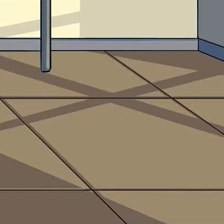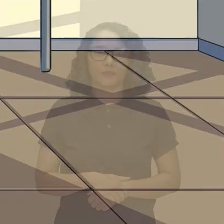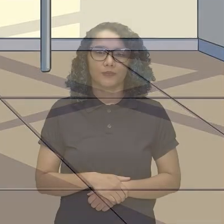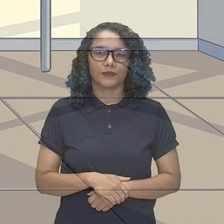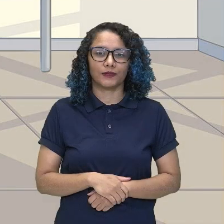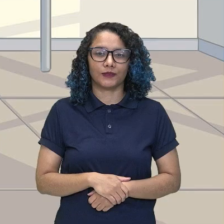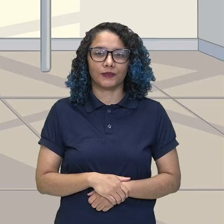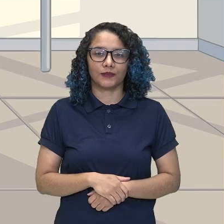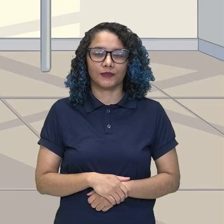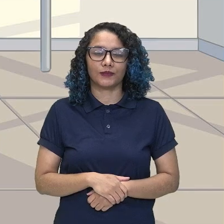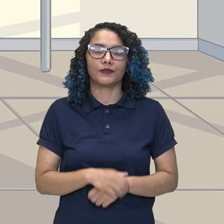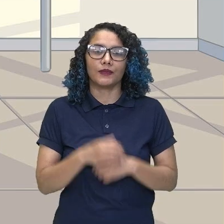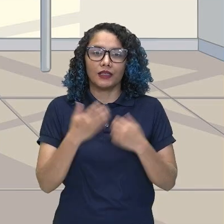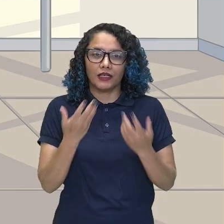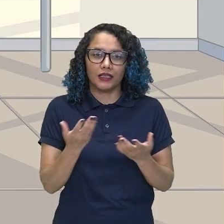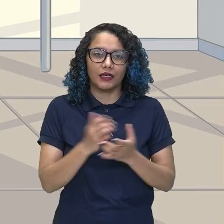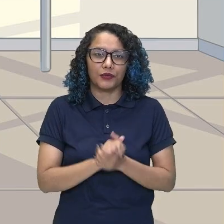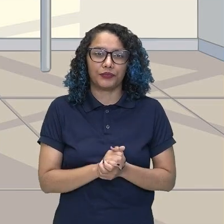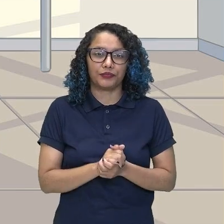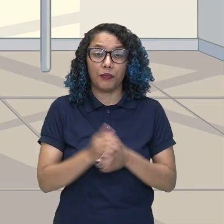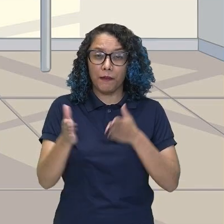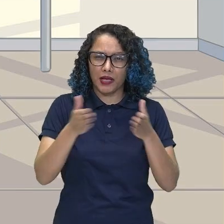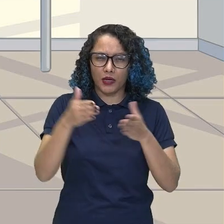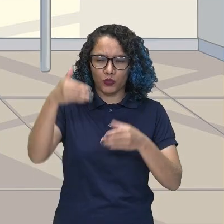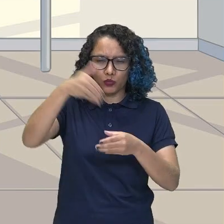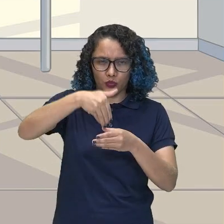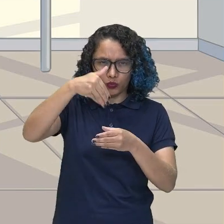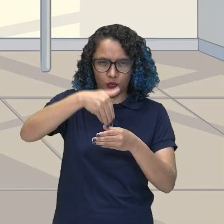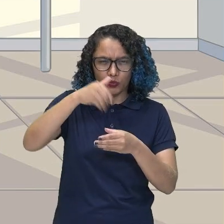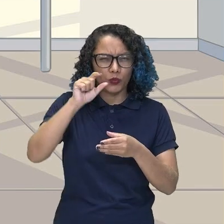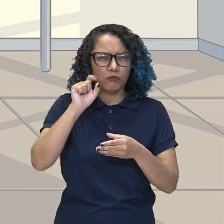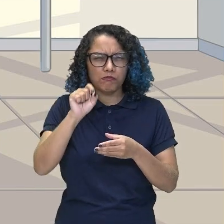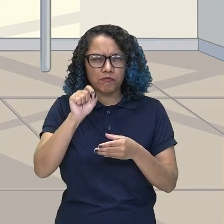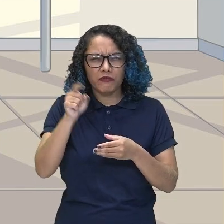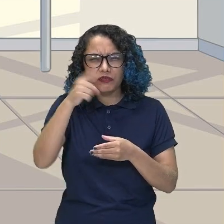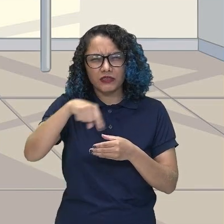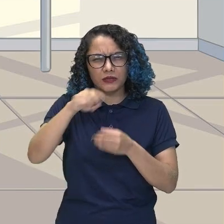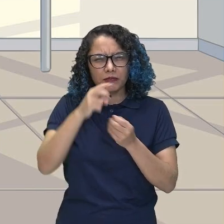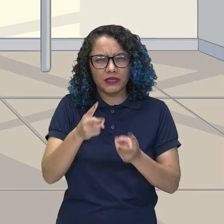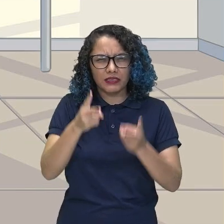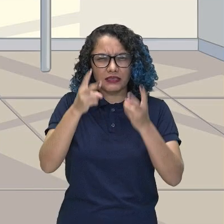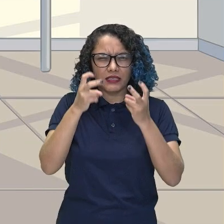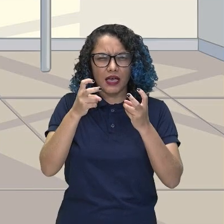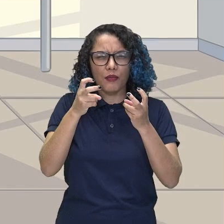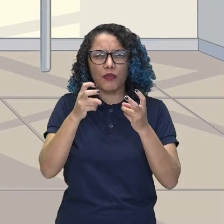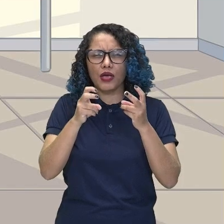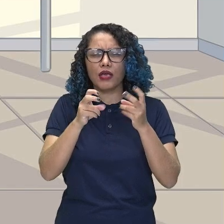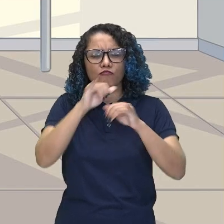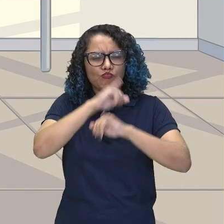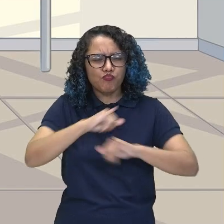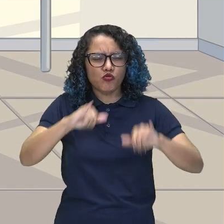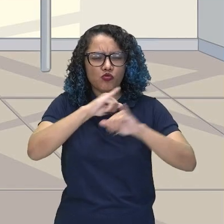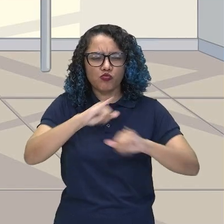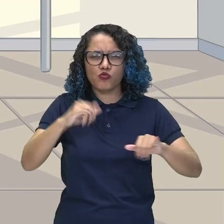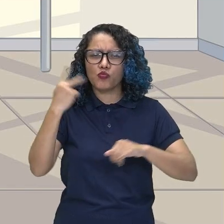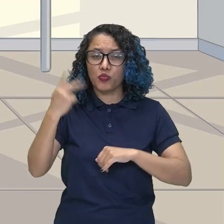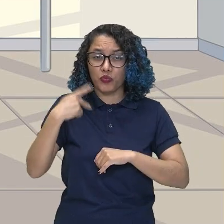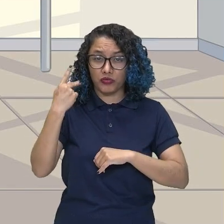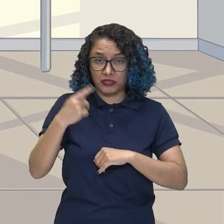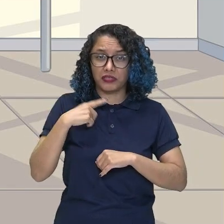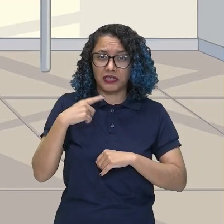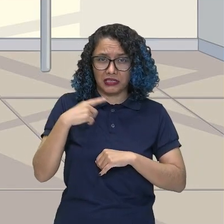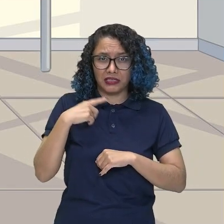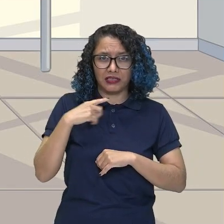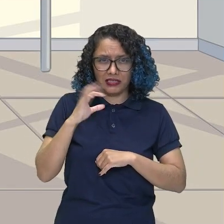Muito bem, então, durante as eleições, vocês já notaram como as propagandas políticas durante